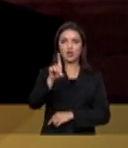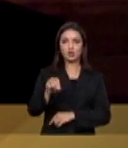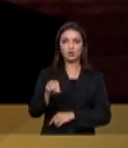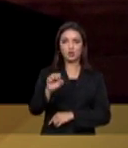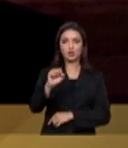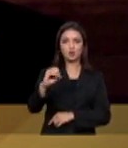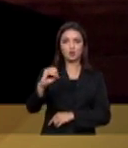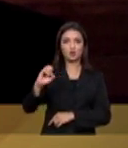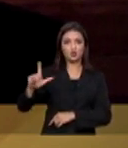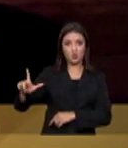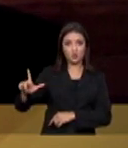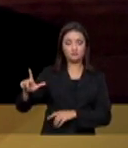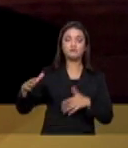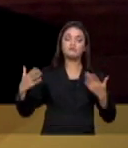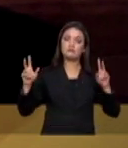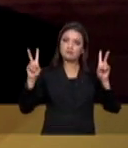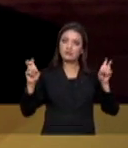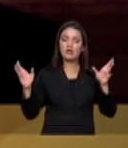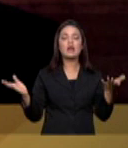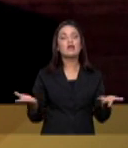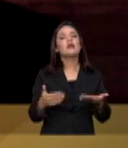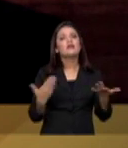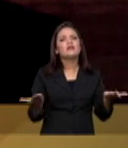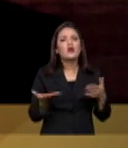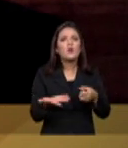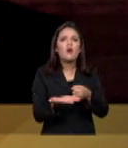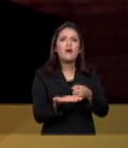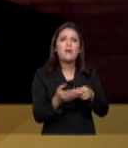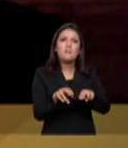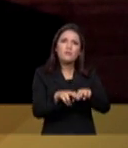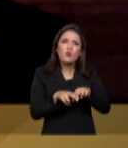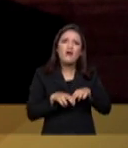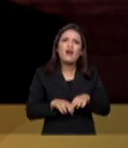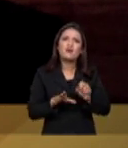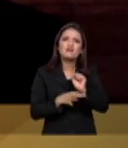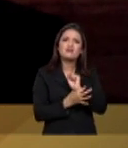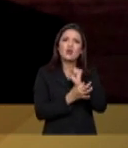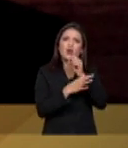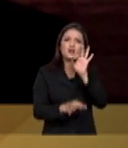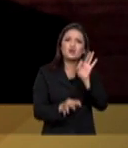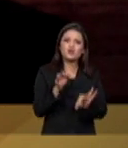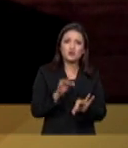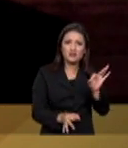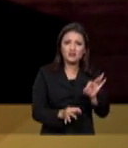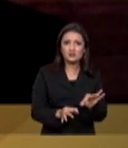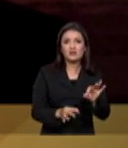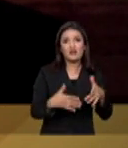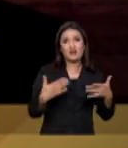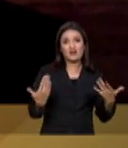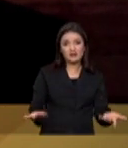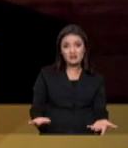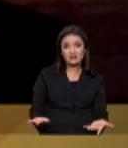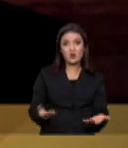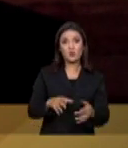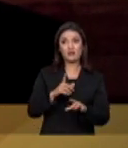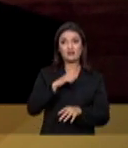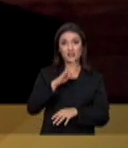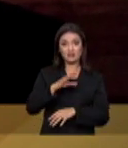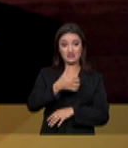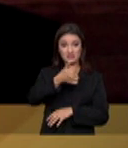impediria a revisão da matéria por esta cor de condicional uma vez que as 19